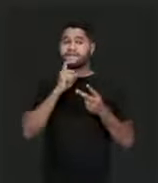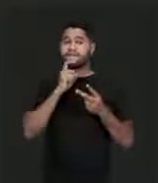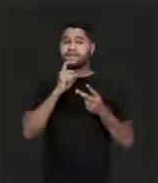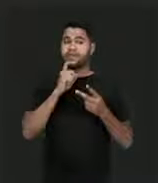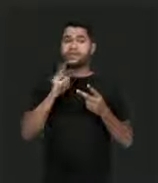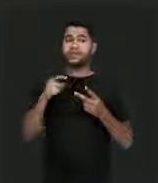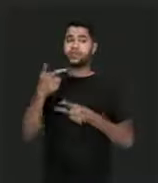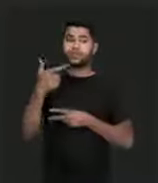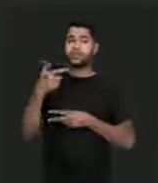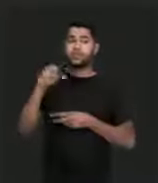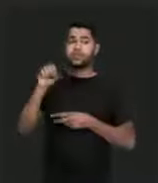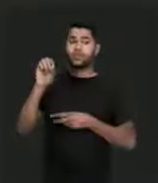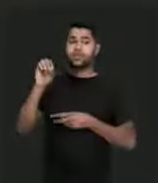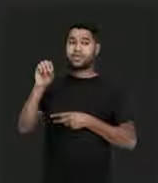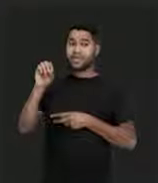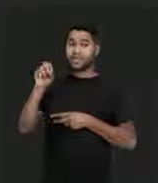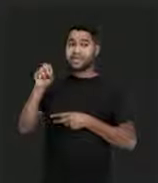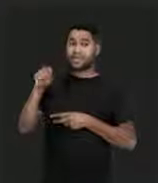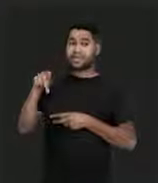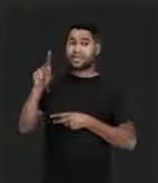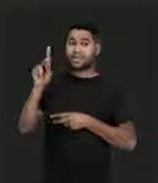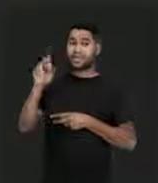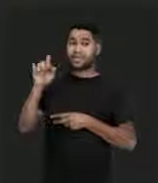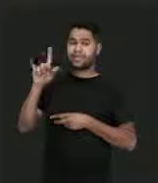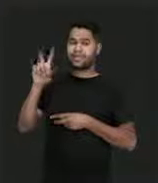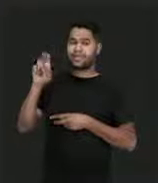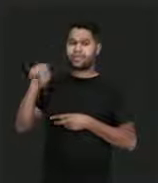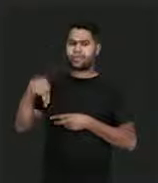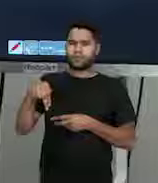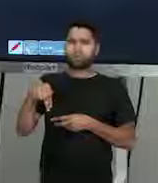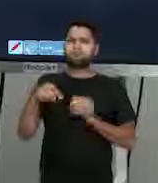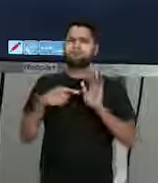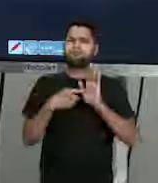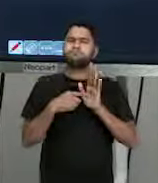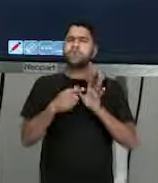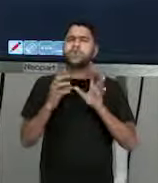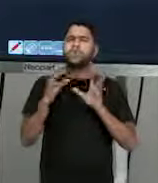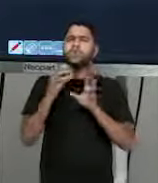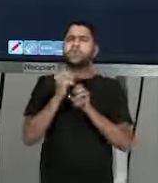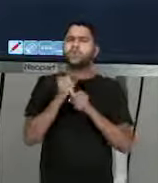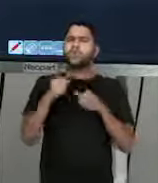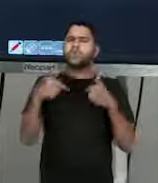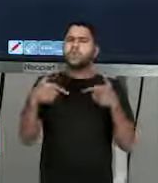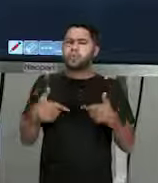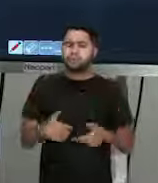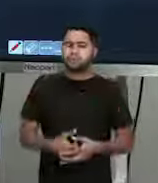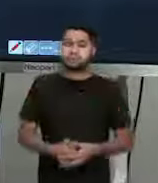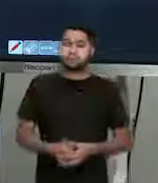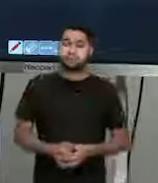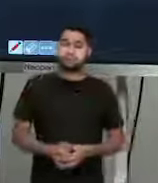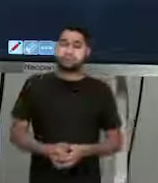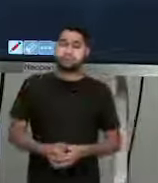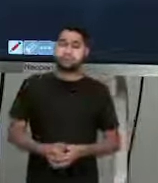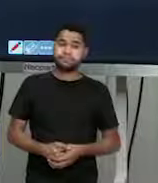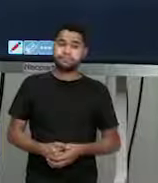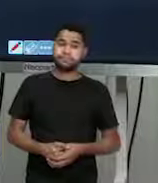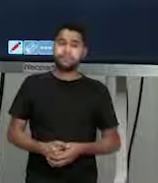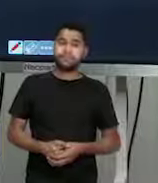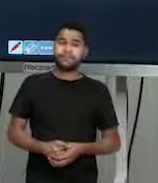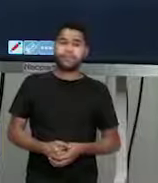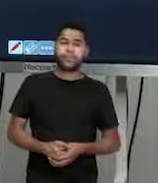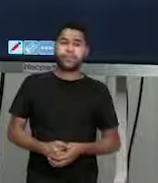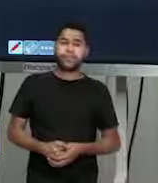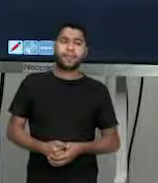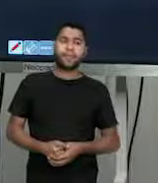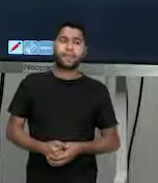temperatura é 280 Kelvin. Determine o rendimento dessa máquina. Bom, esse